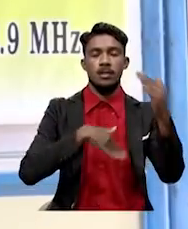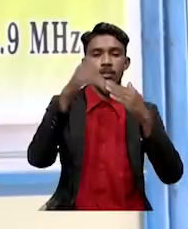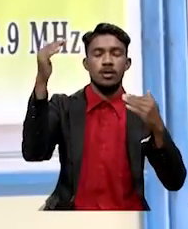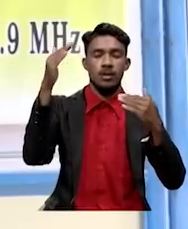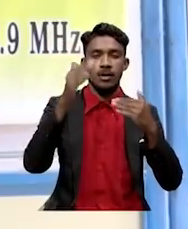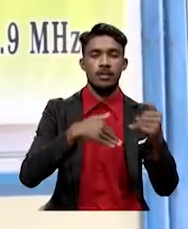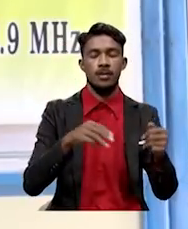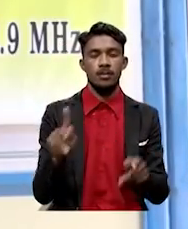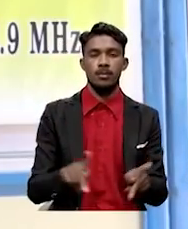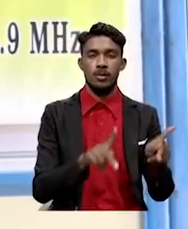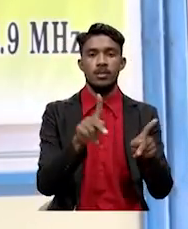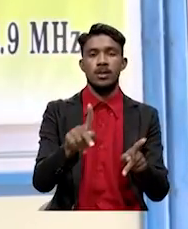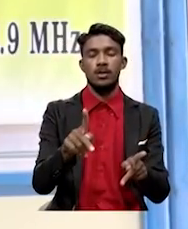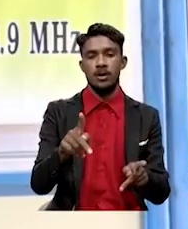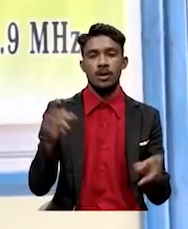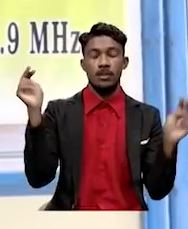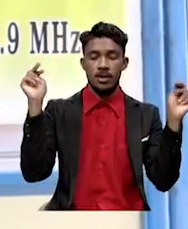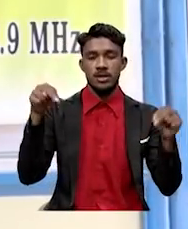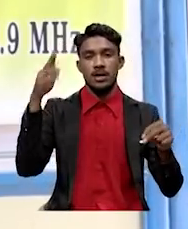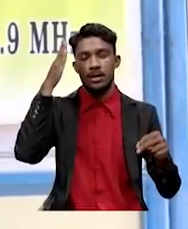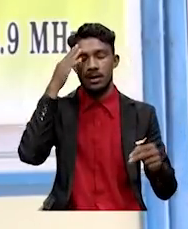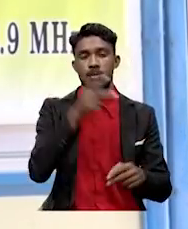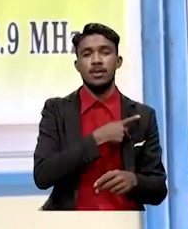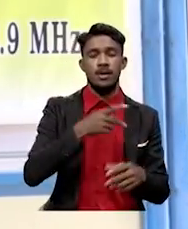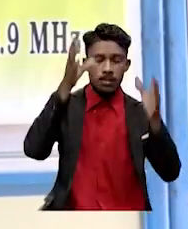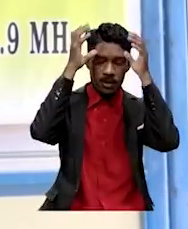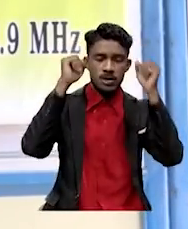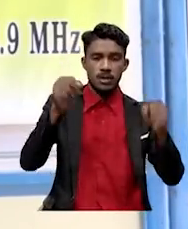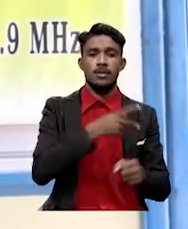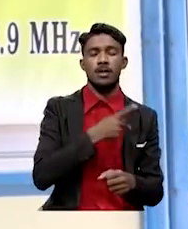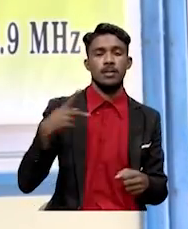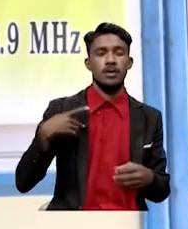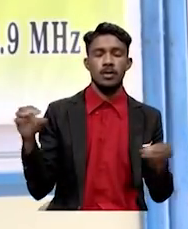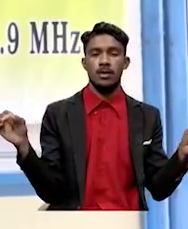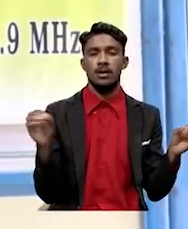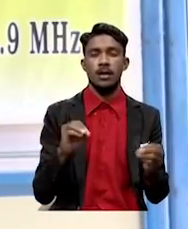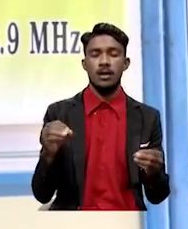Público precisa até, né? Que presidente do parlamento, né? Os eleito direito nesse presidente da república.